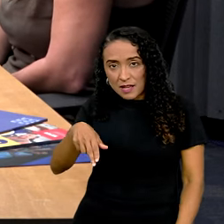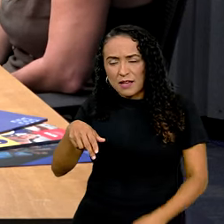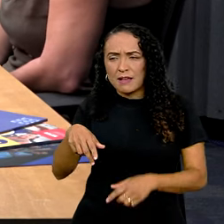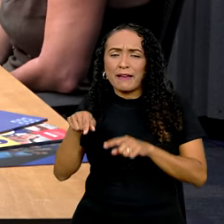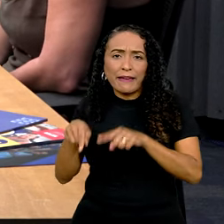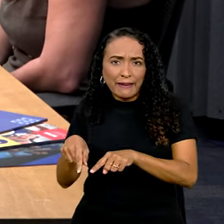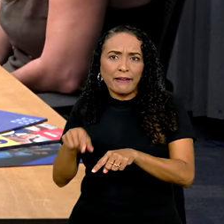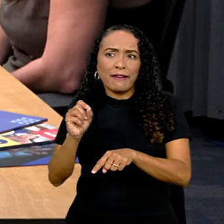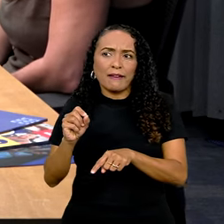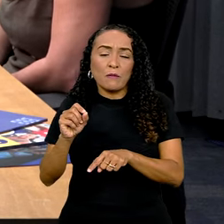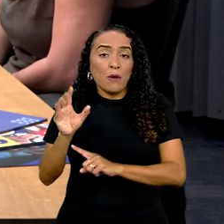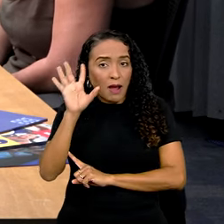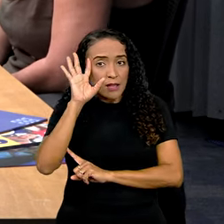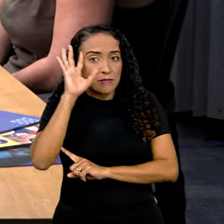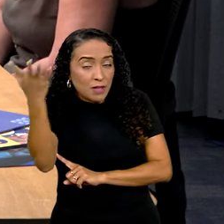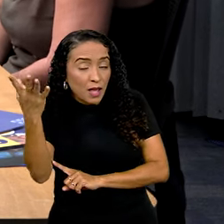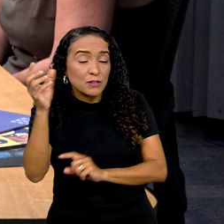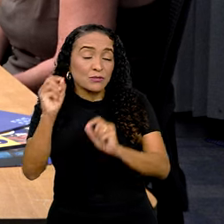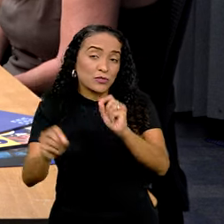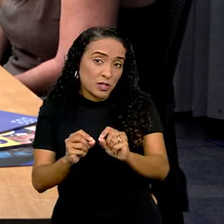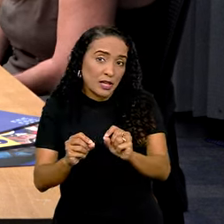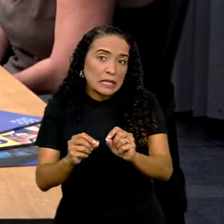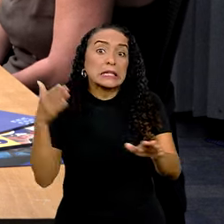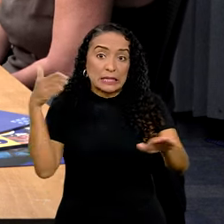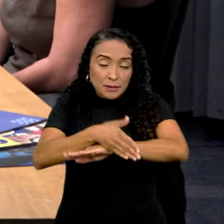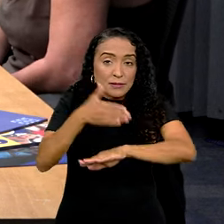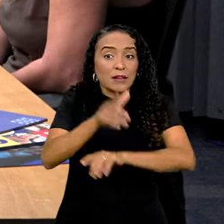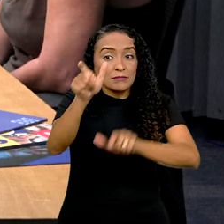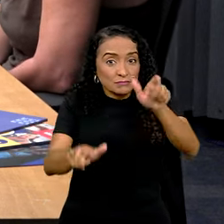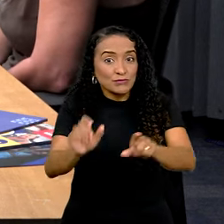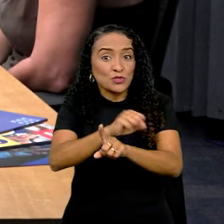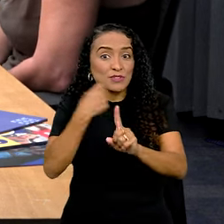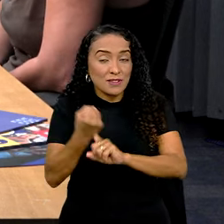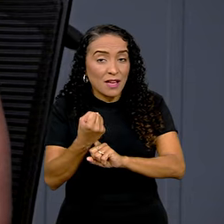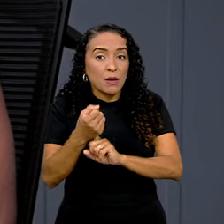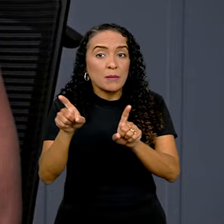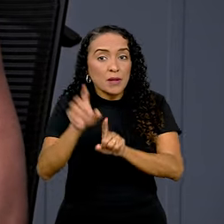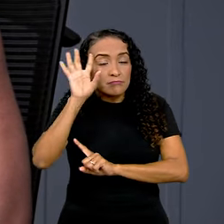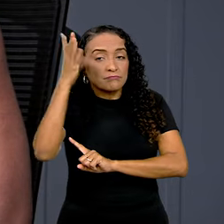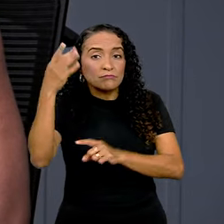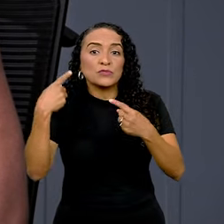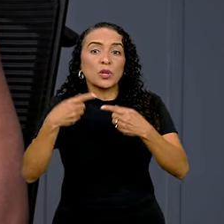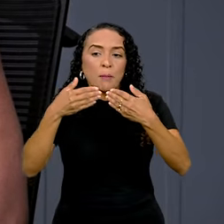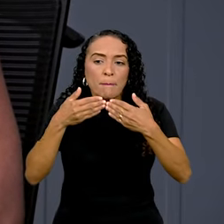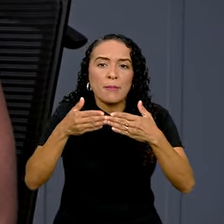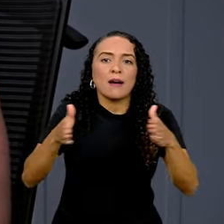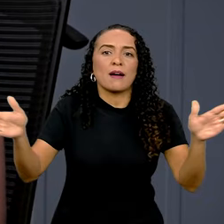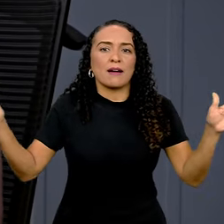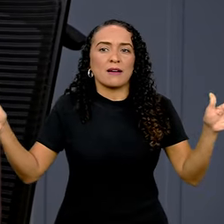gente pode dizer que ele é um resultado inclusive da participação social e um resultado dessa